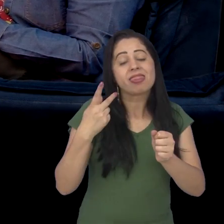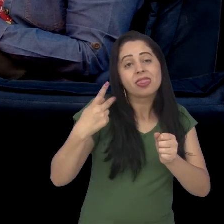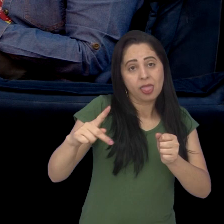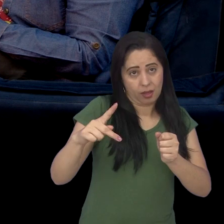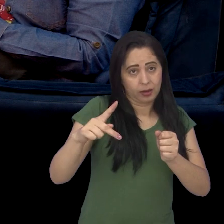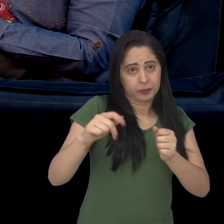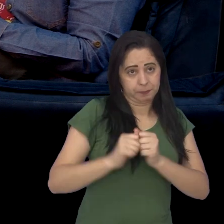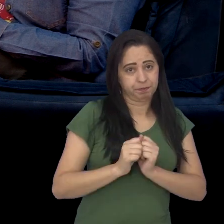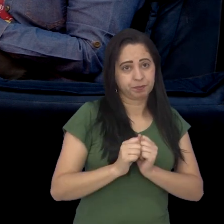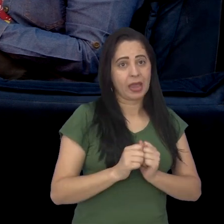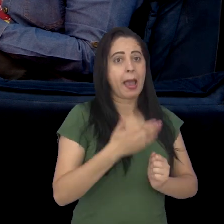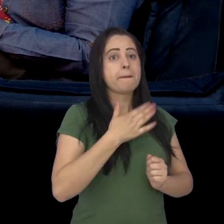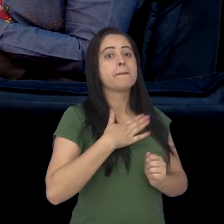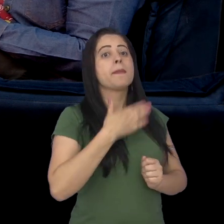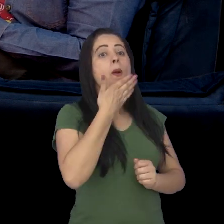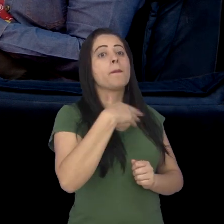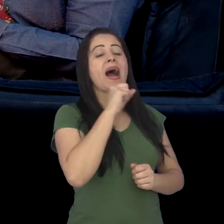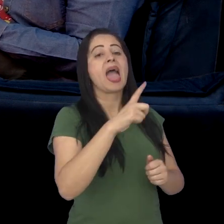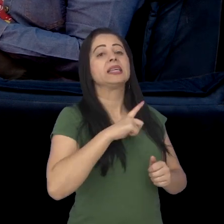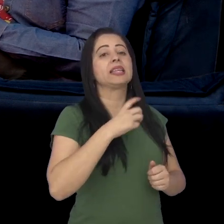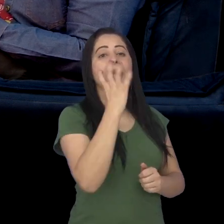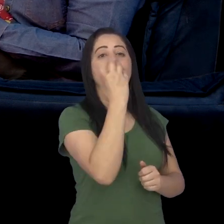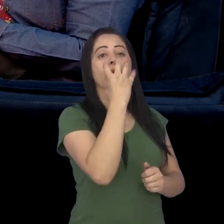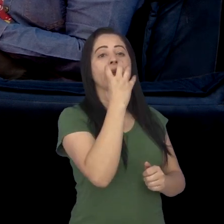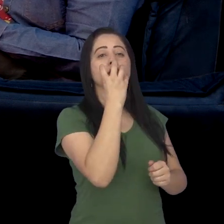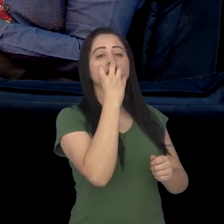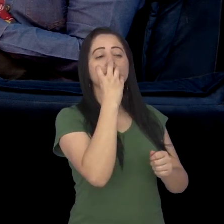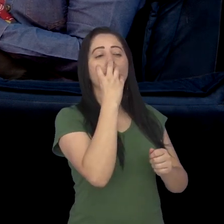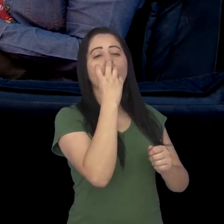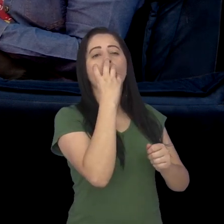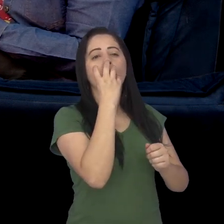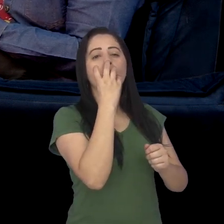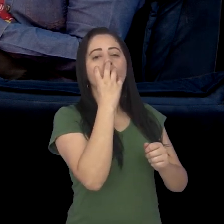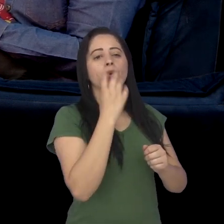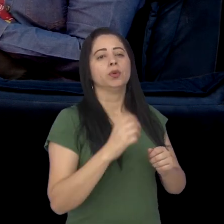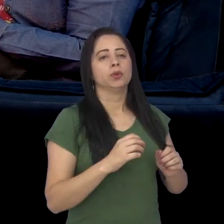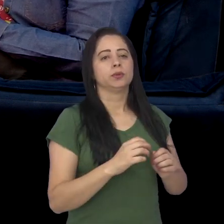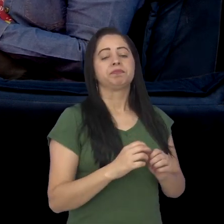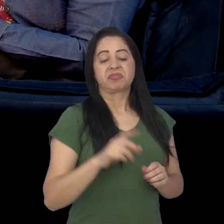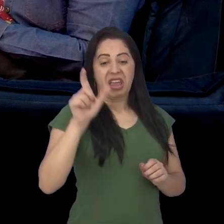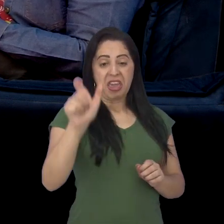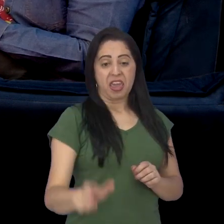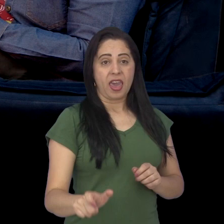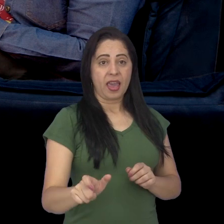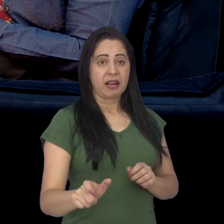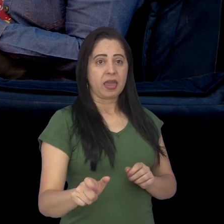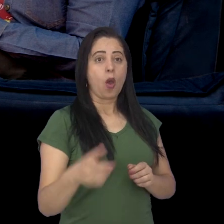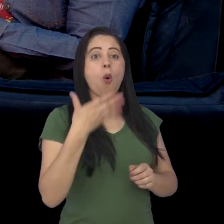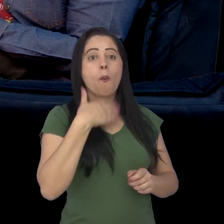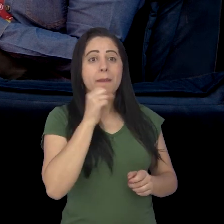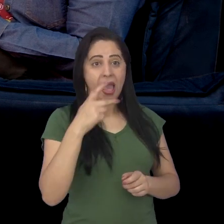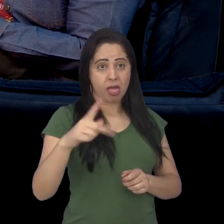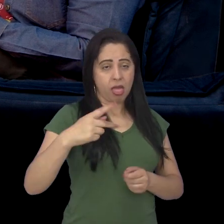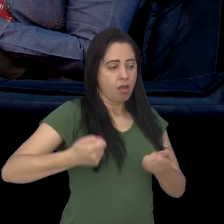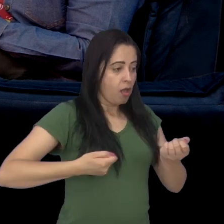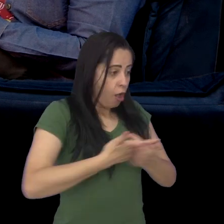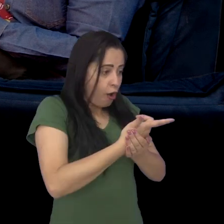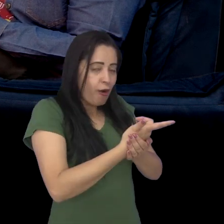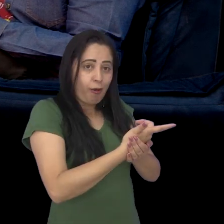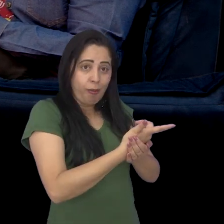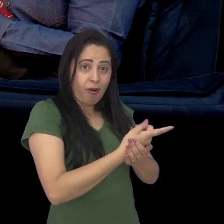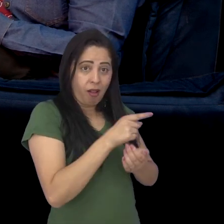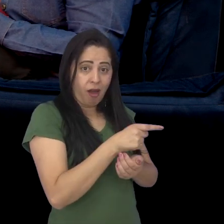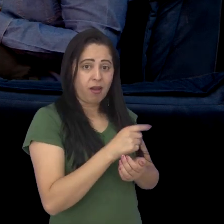de raça. E o pai dele foi comprar um cachorro em casa e ele foi junto para escolher o cachorro. E eu estava brincando